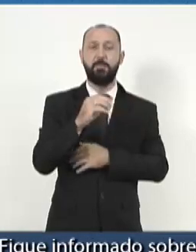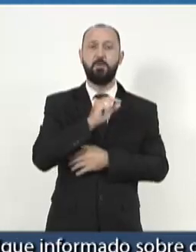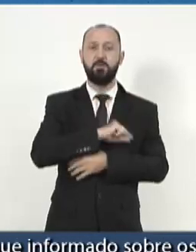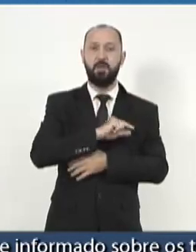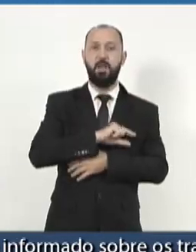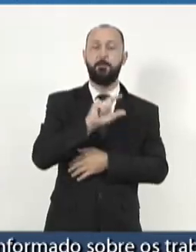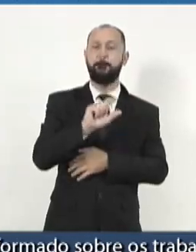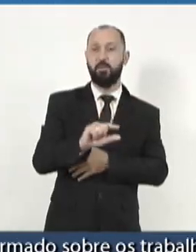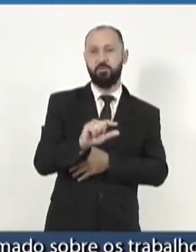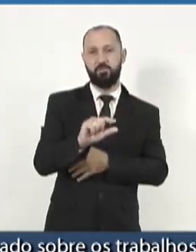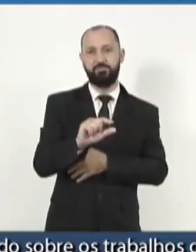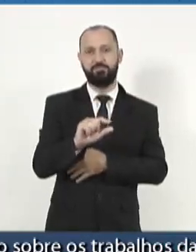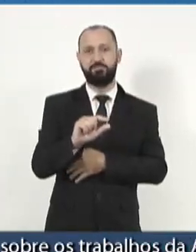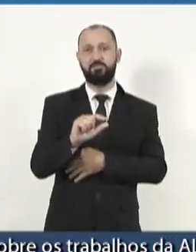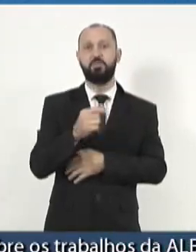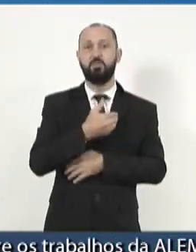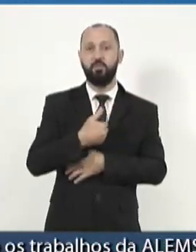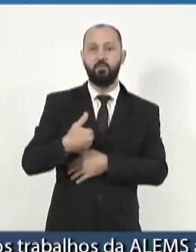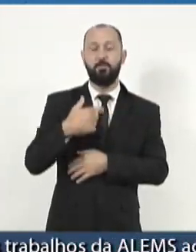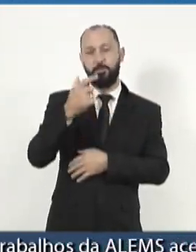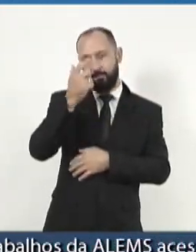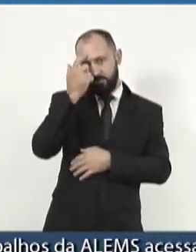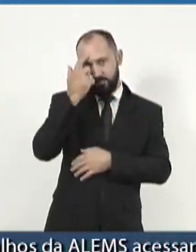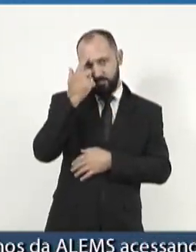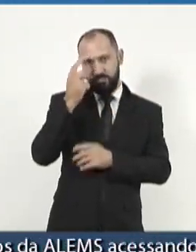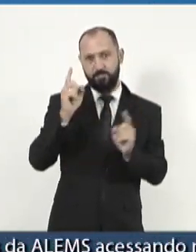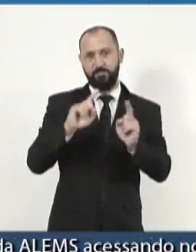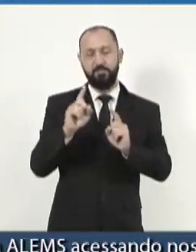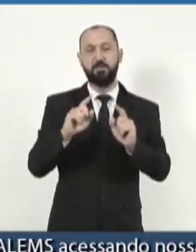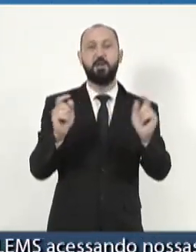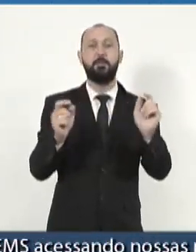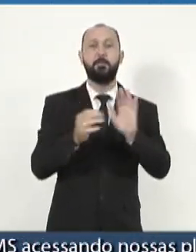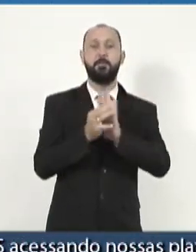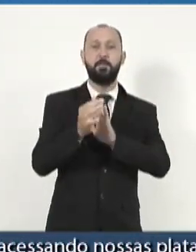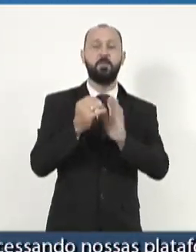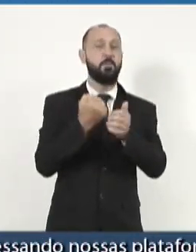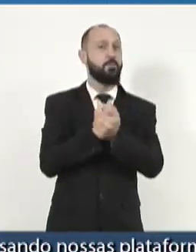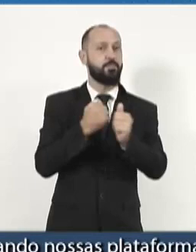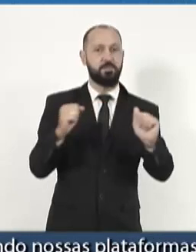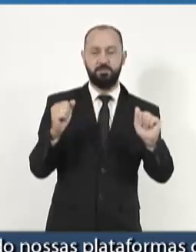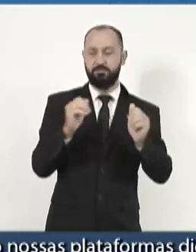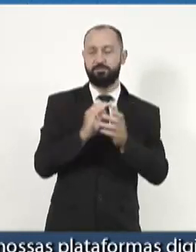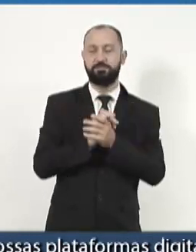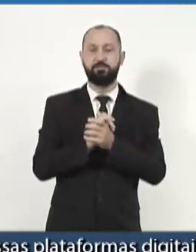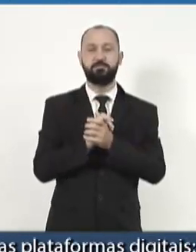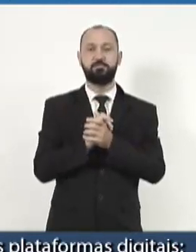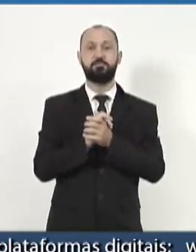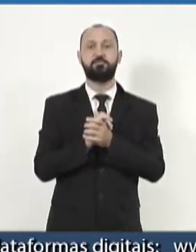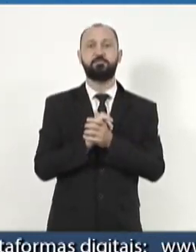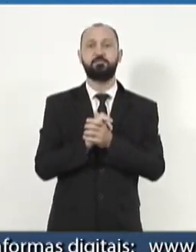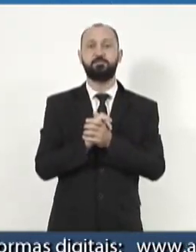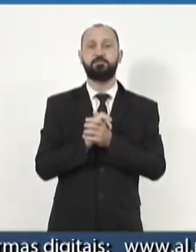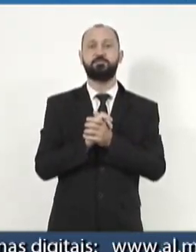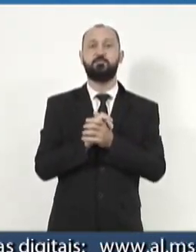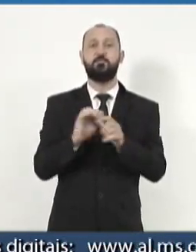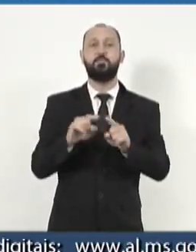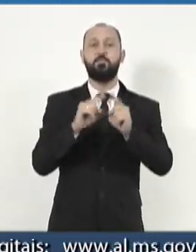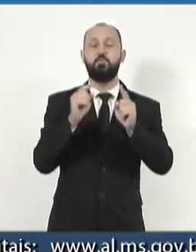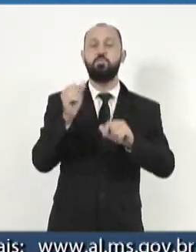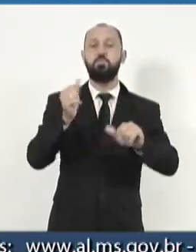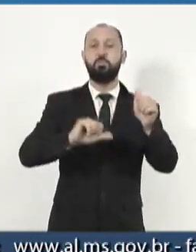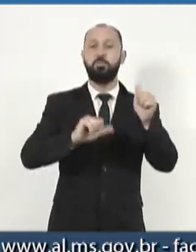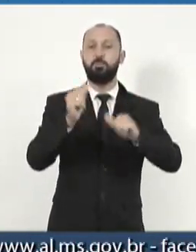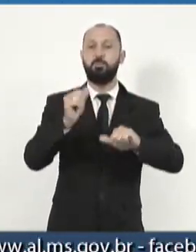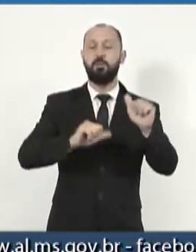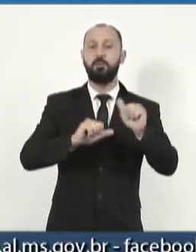entidade. E, dentre todas as propostas, nós levamos para o governador do Estado na